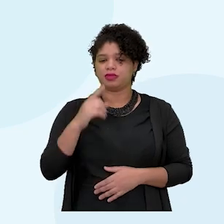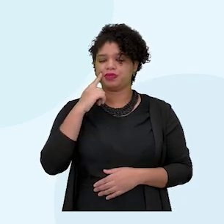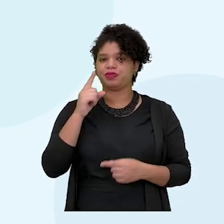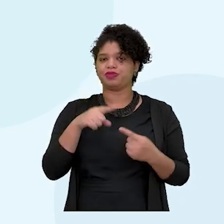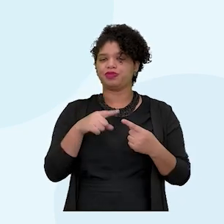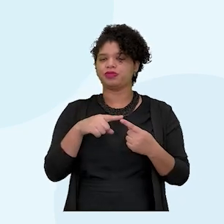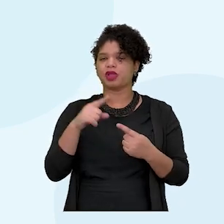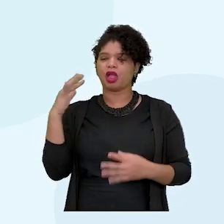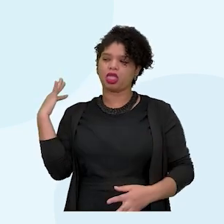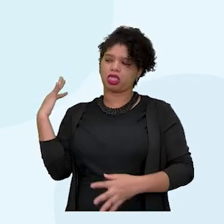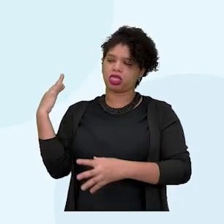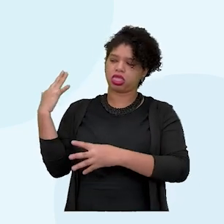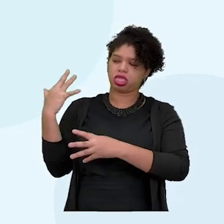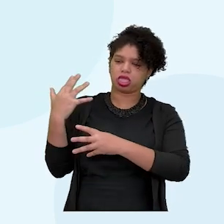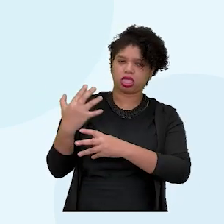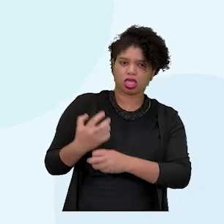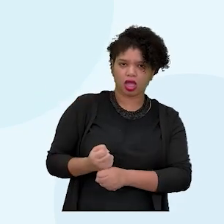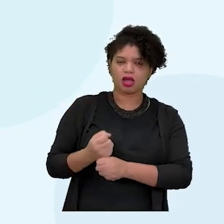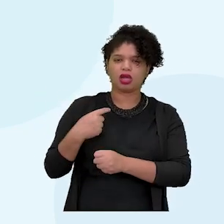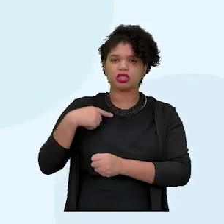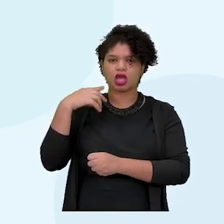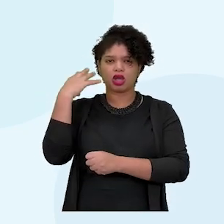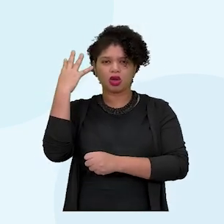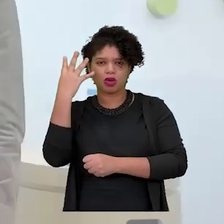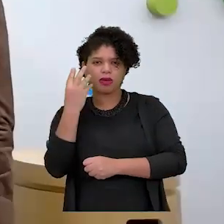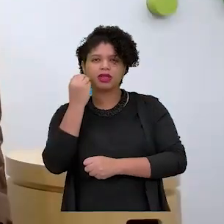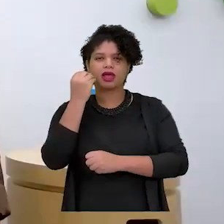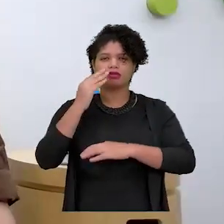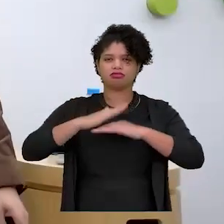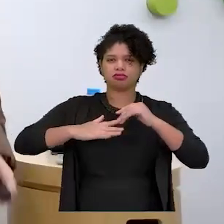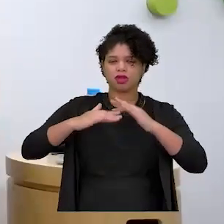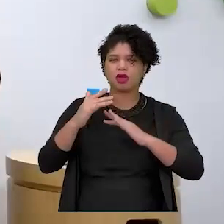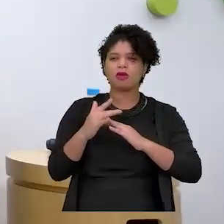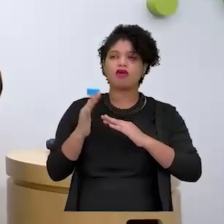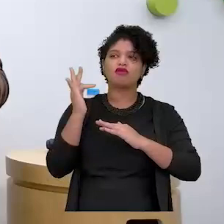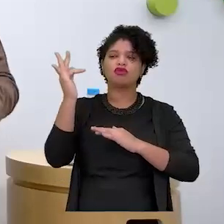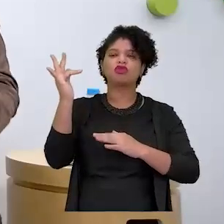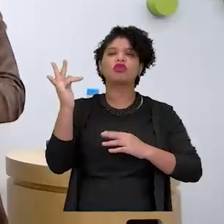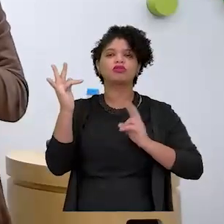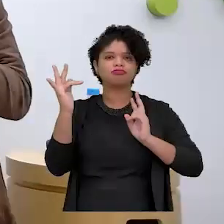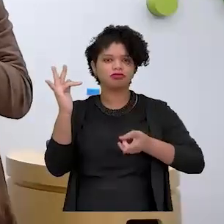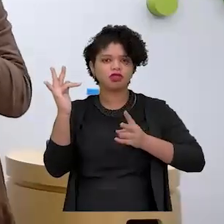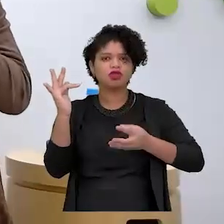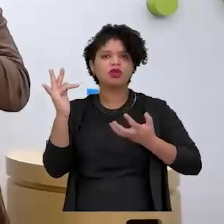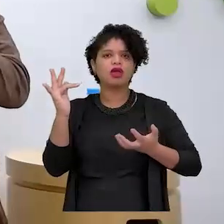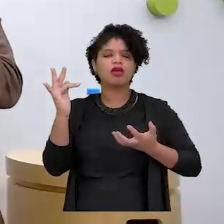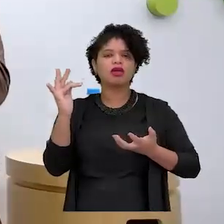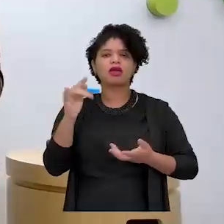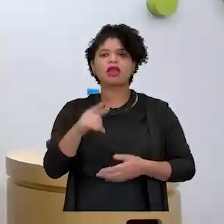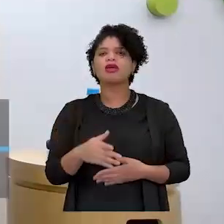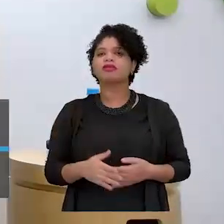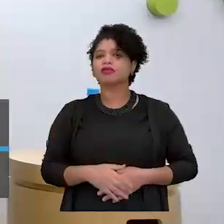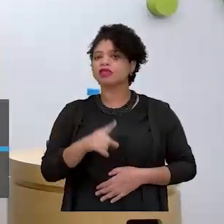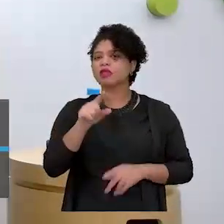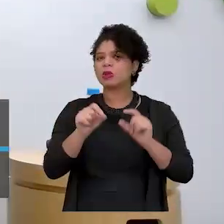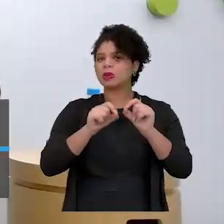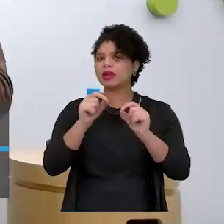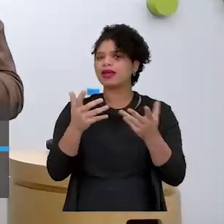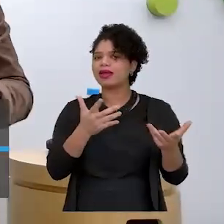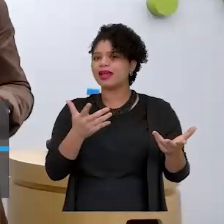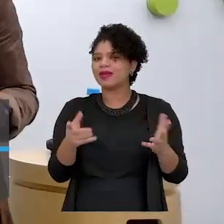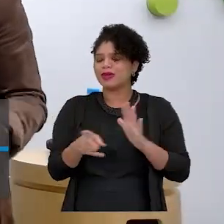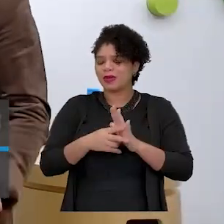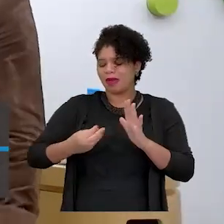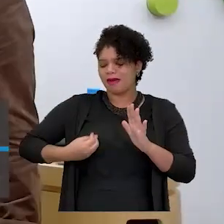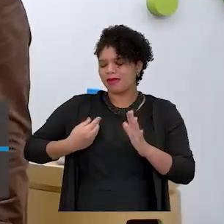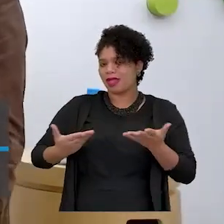valores, competências e conhecimentos trago comigo e gostaria de preservar no futuro? O que você tem hoje aí que você quer que continue